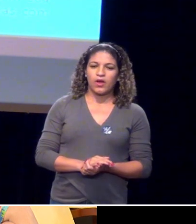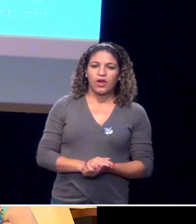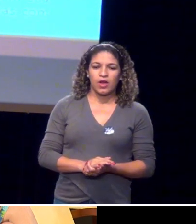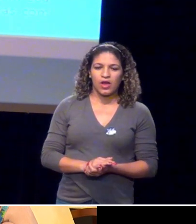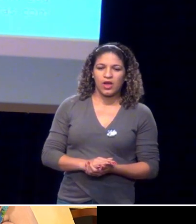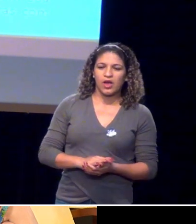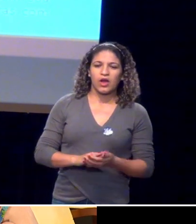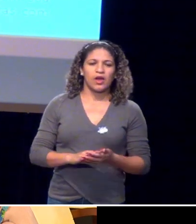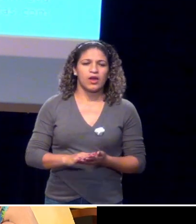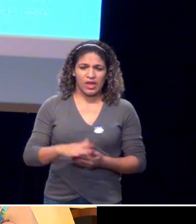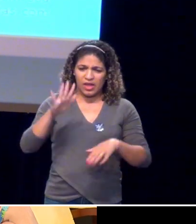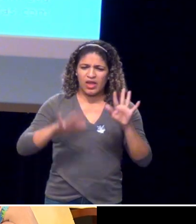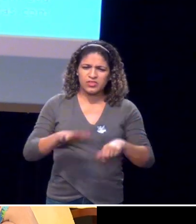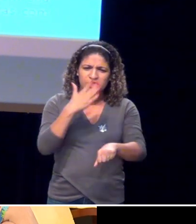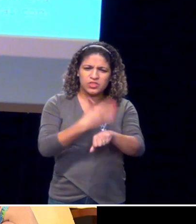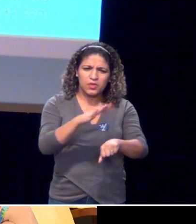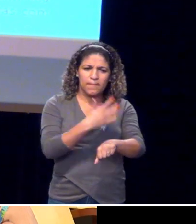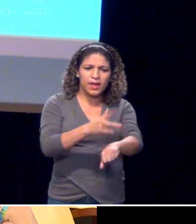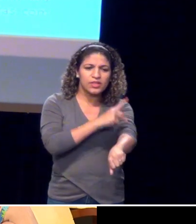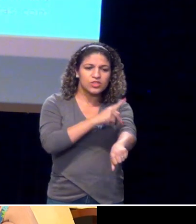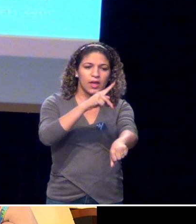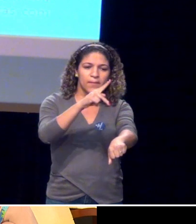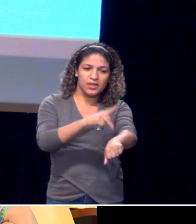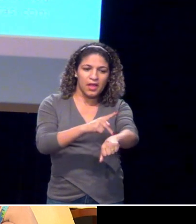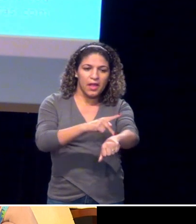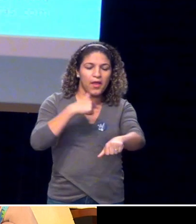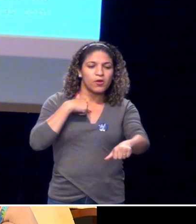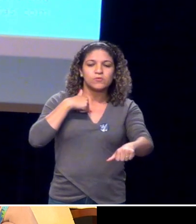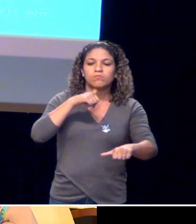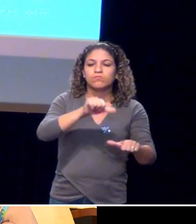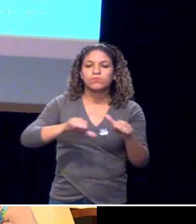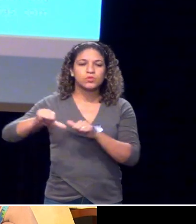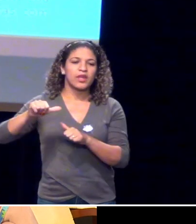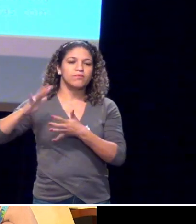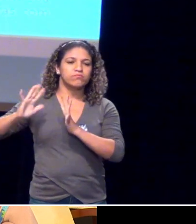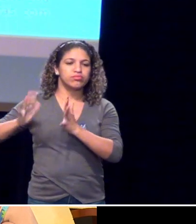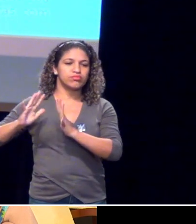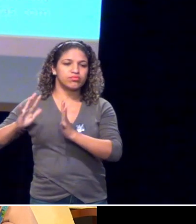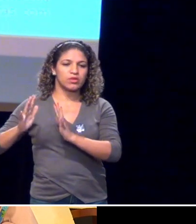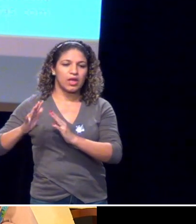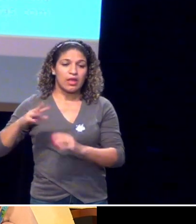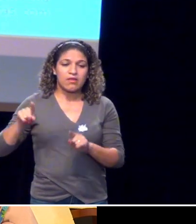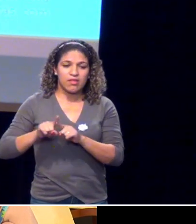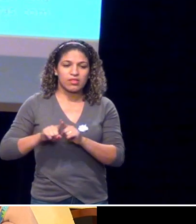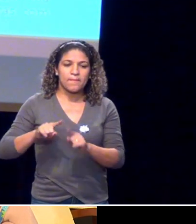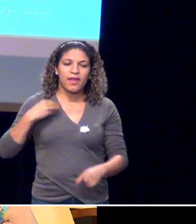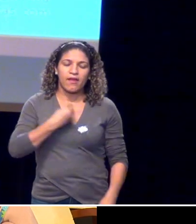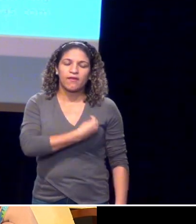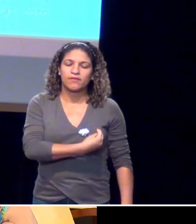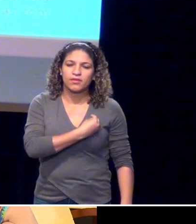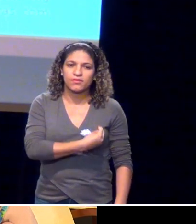Demandar alterações em práticas pedagógicas, porque eu mudei de língua. E a vivência de